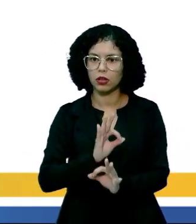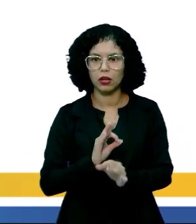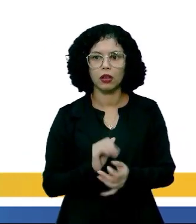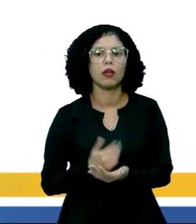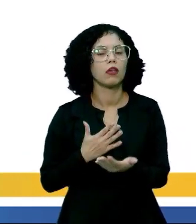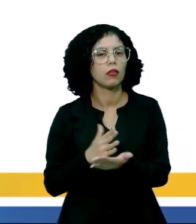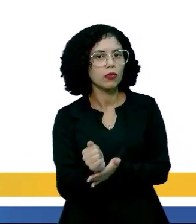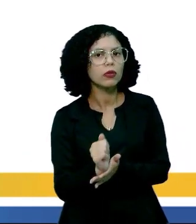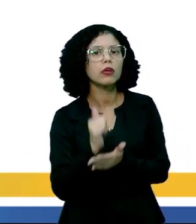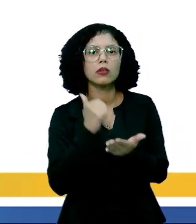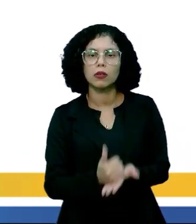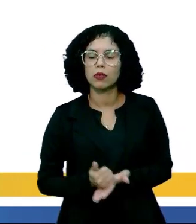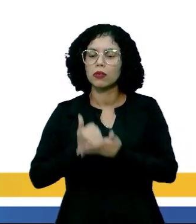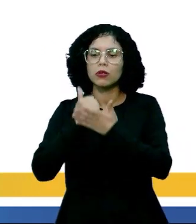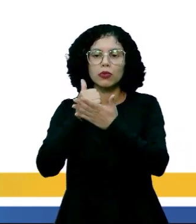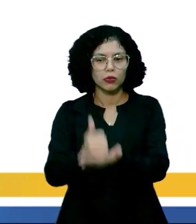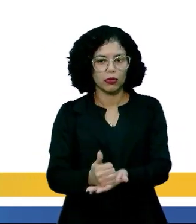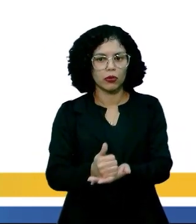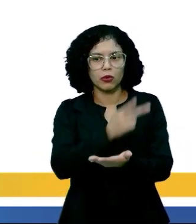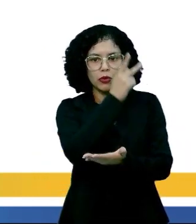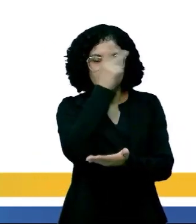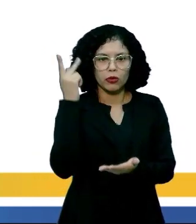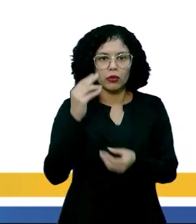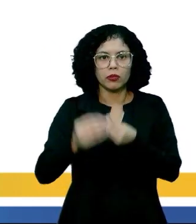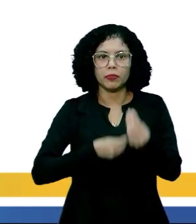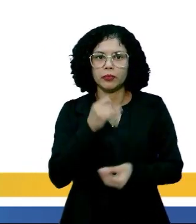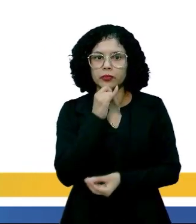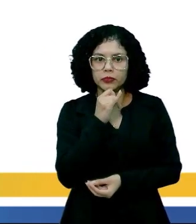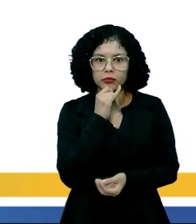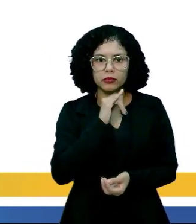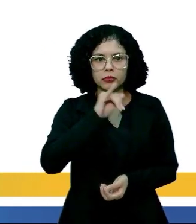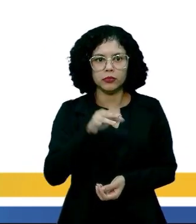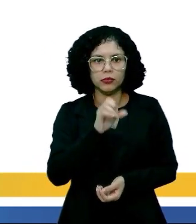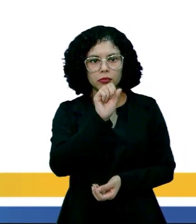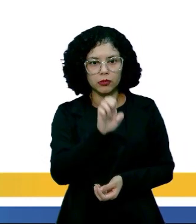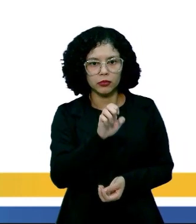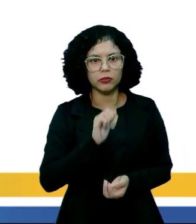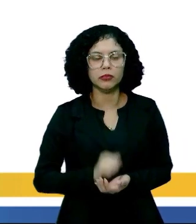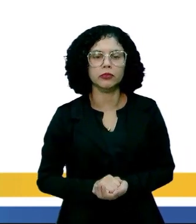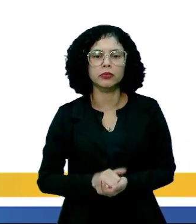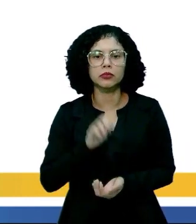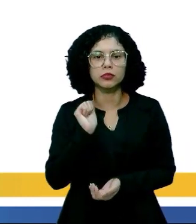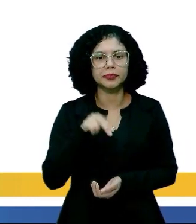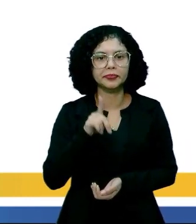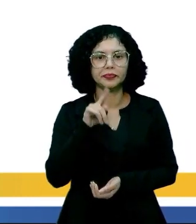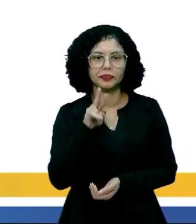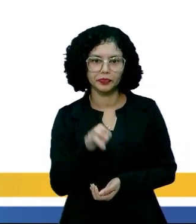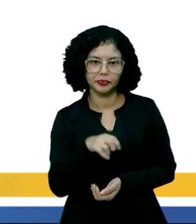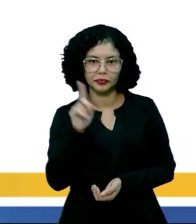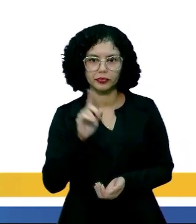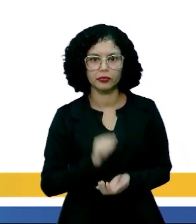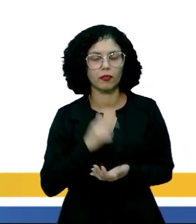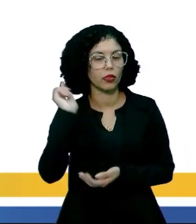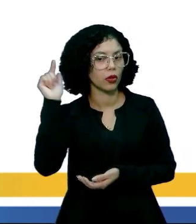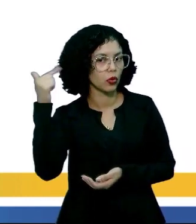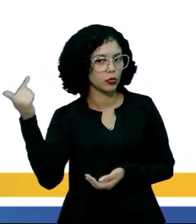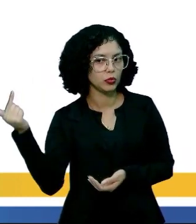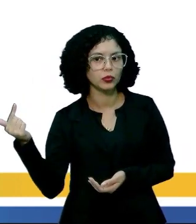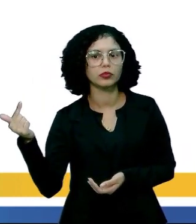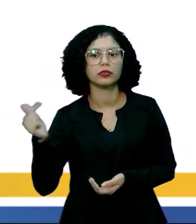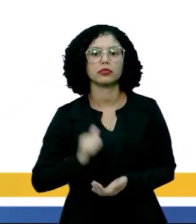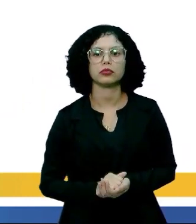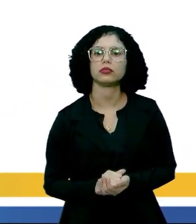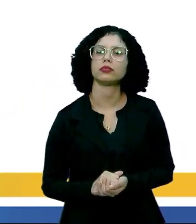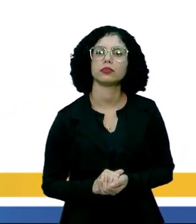que conseguiam apoio de pessoas como, por exemplo, José do Patrocínio, André Rebouças e tantos outros,